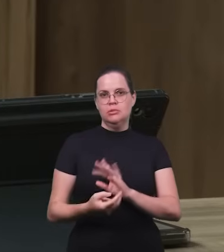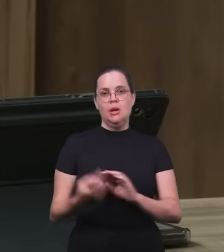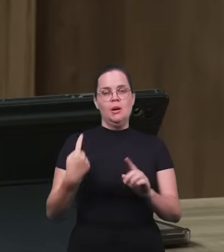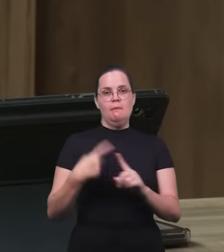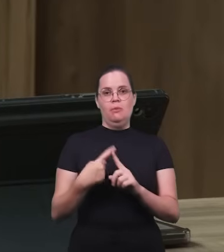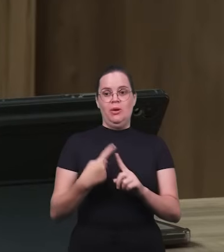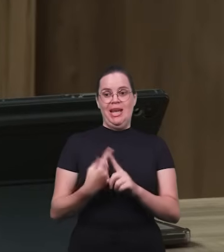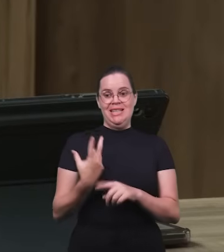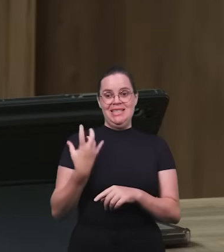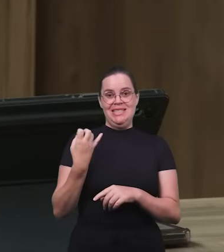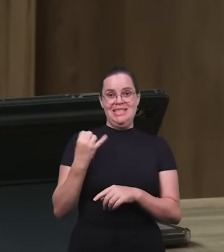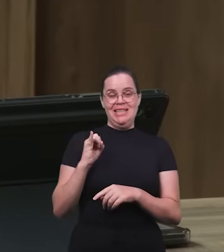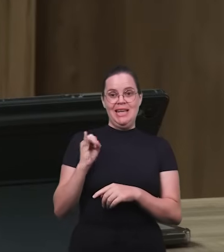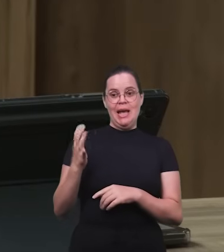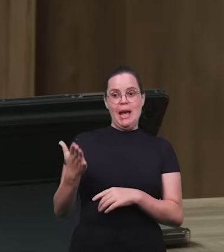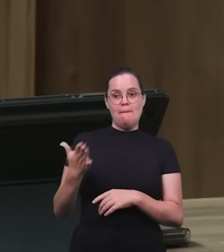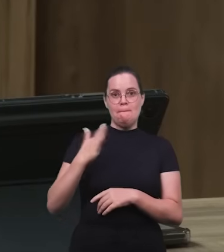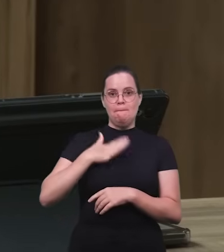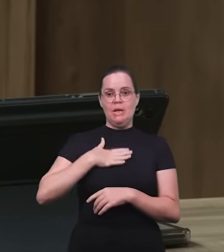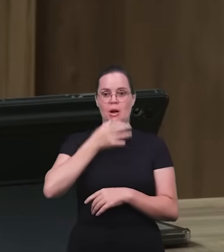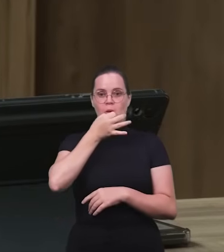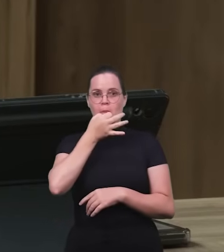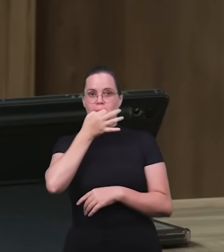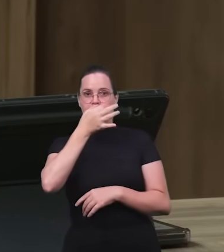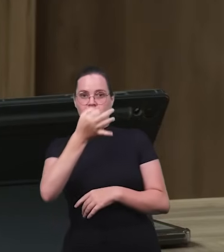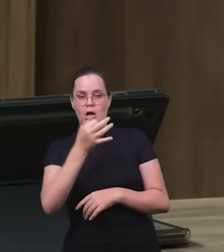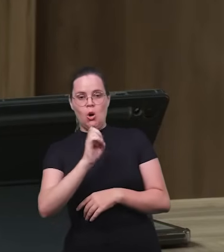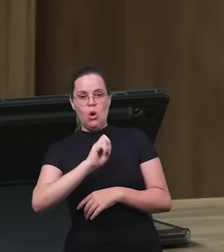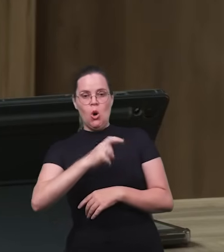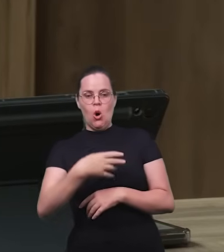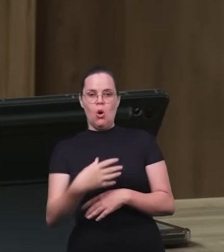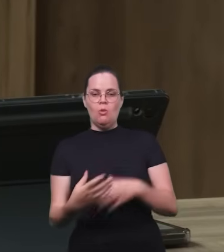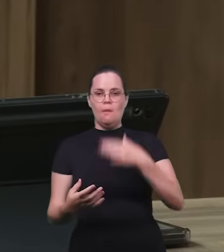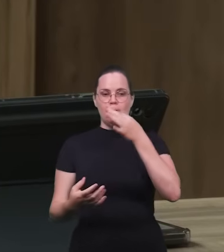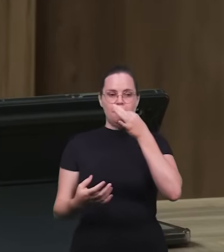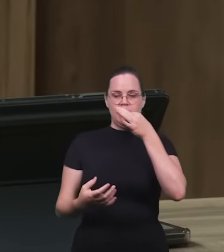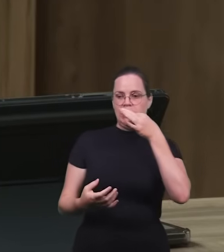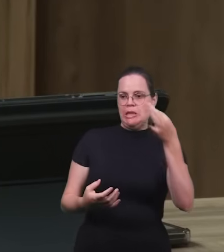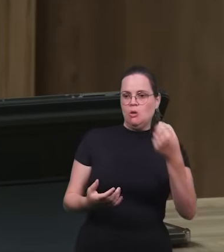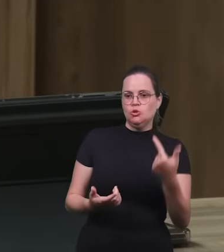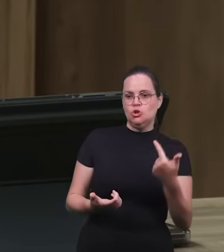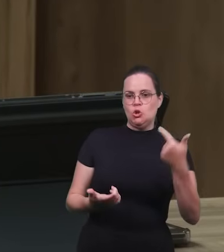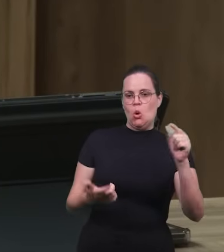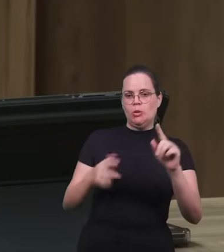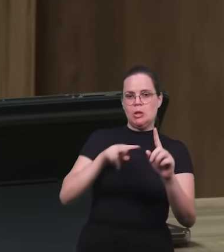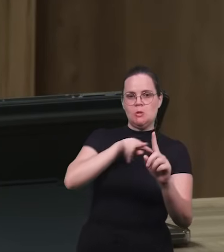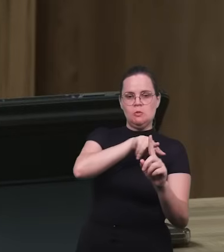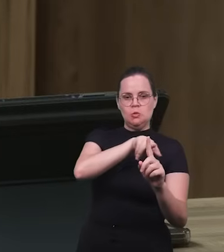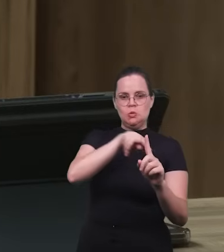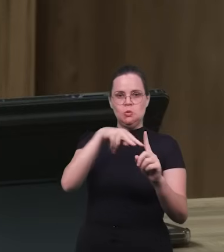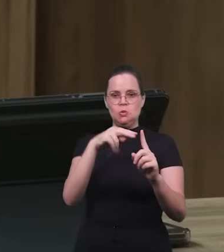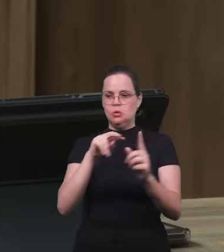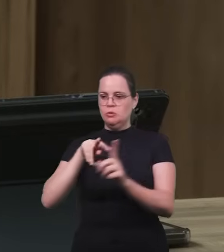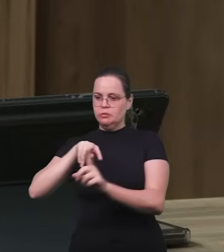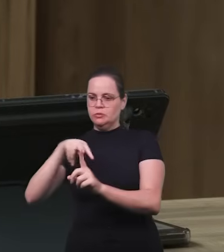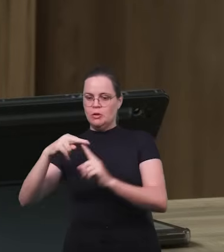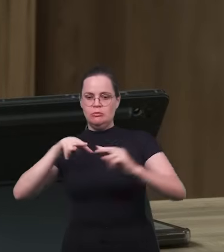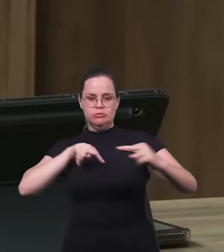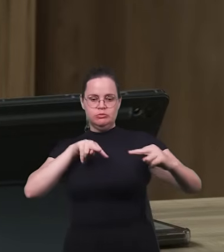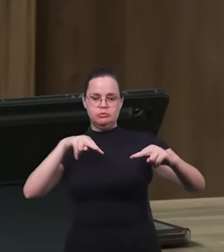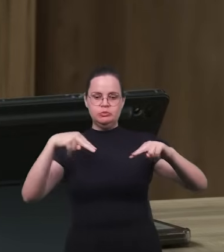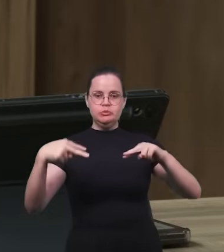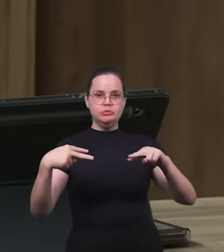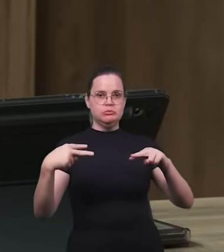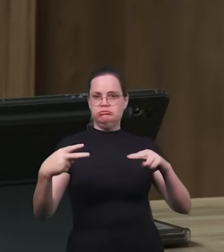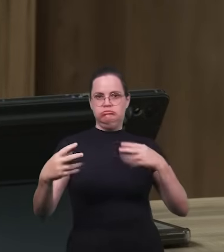da percepção das pessoas, né? Independente da forma com que ela é